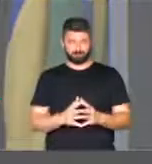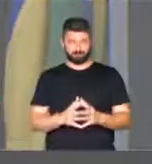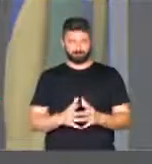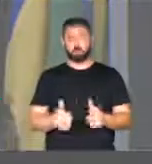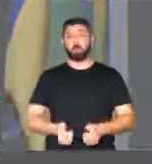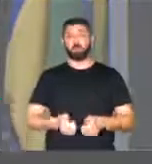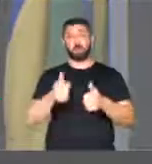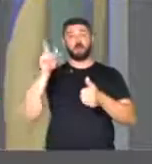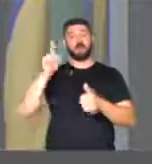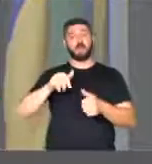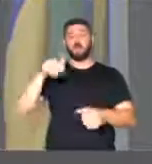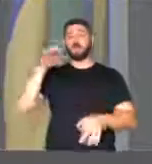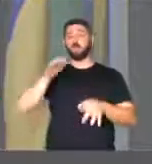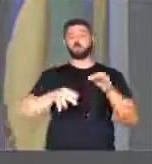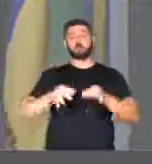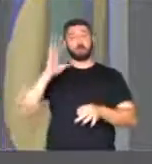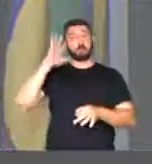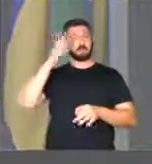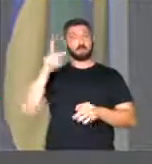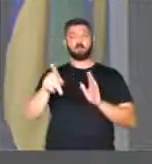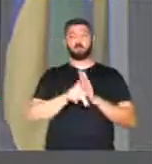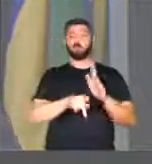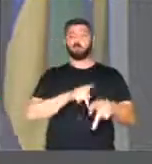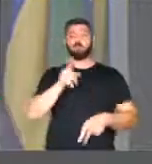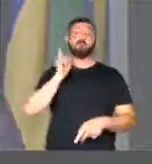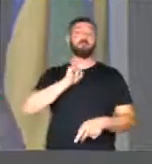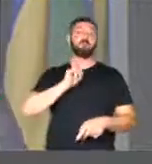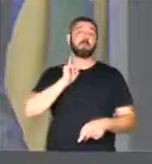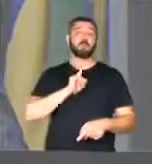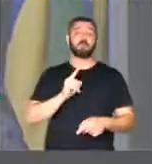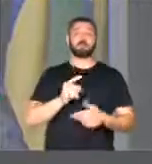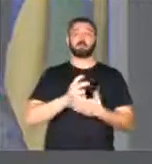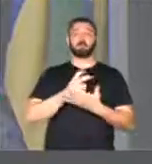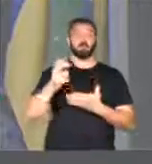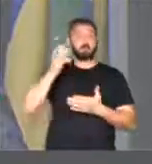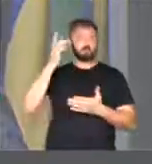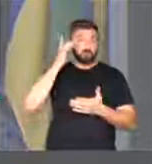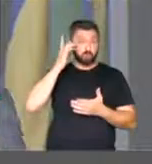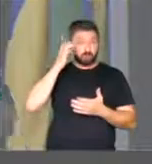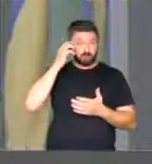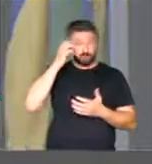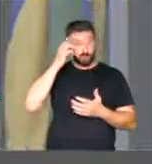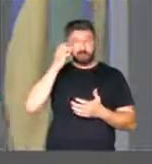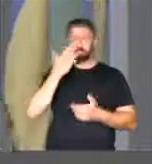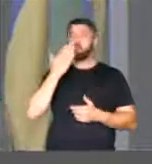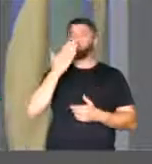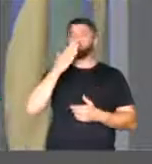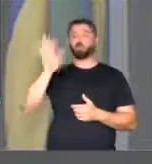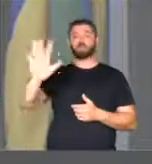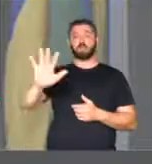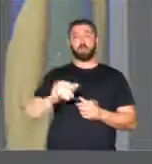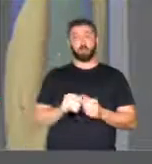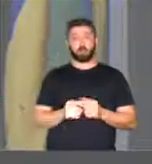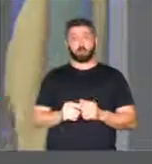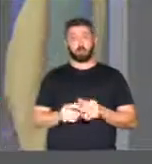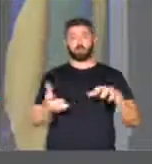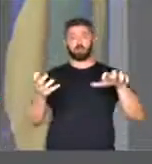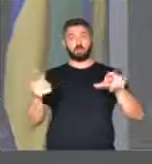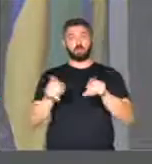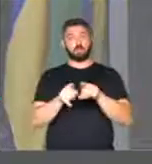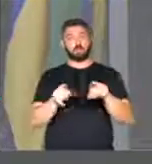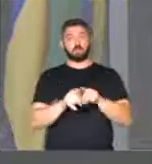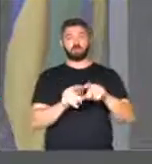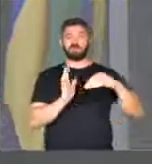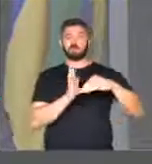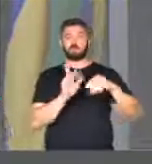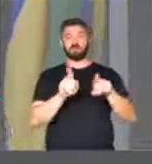Nada melhor do que o julgamento feito pelo povo mineiro, não só derrotando Dilma e dizendo tchau para ela do Congresso Nacional e